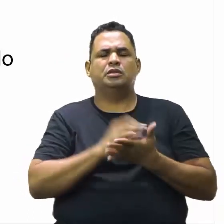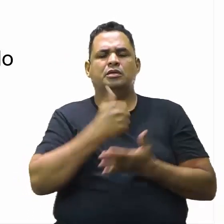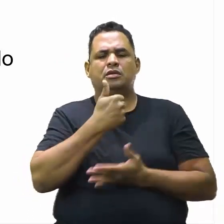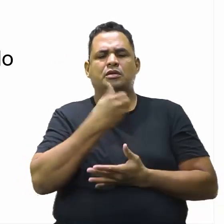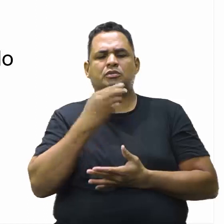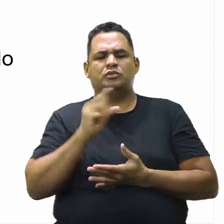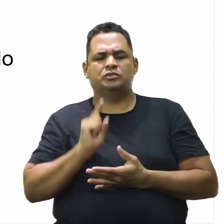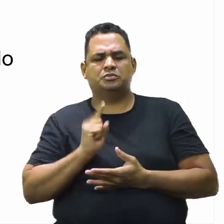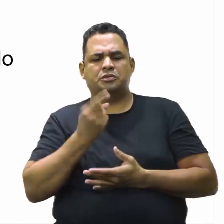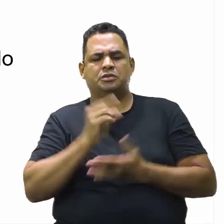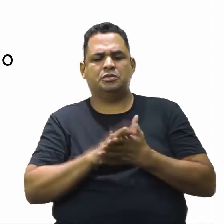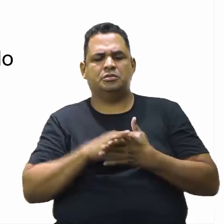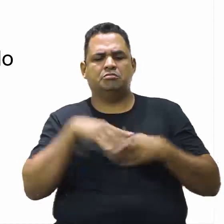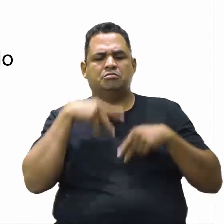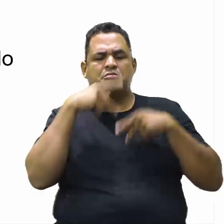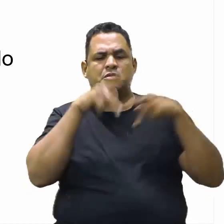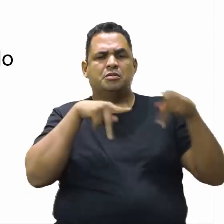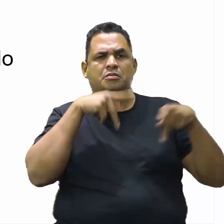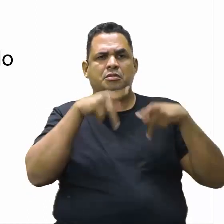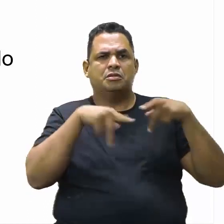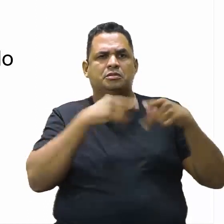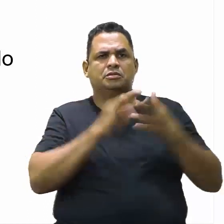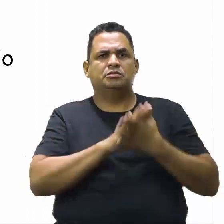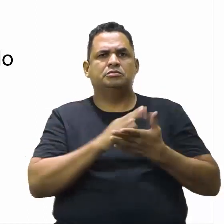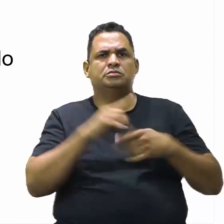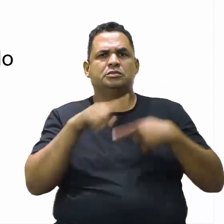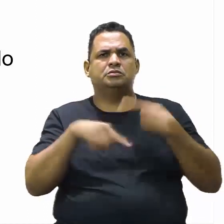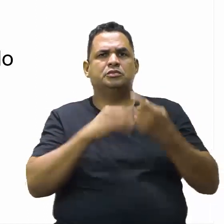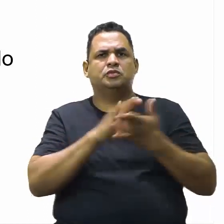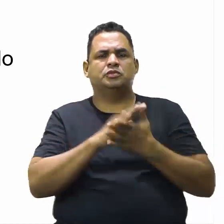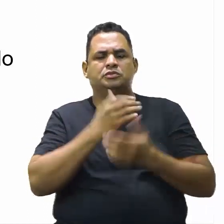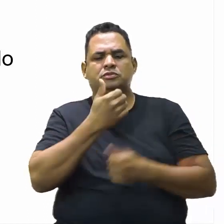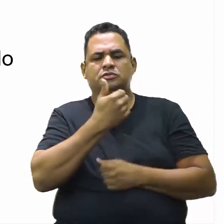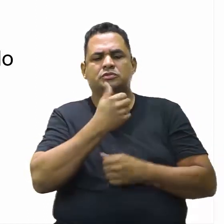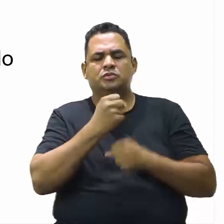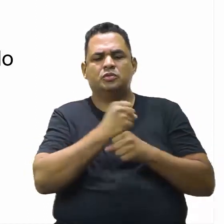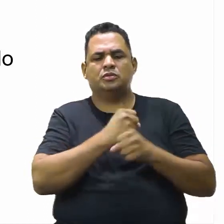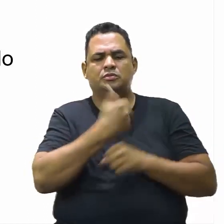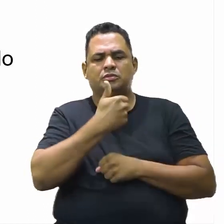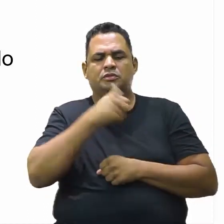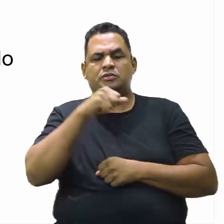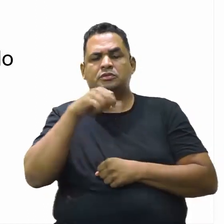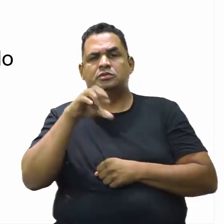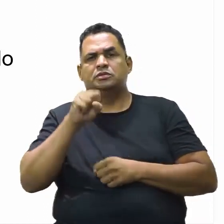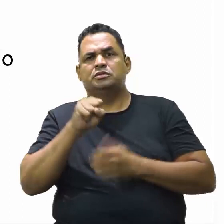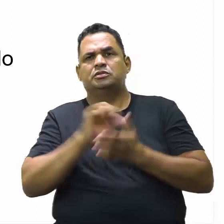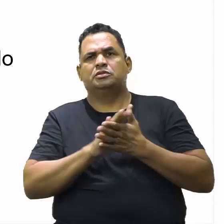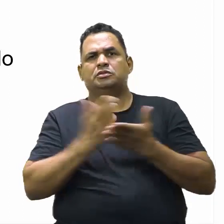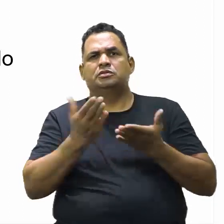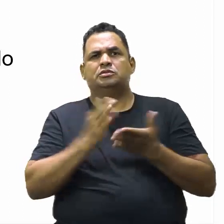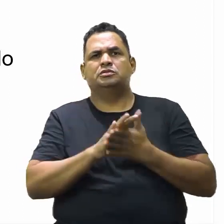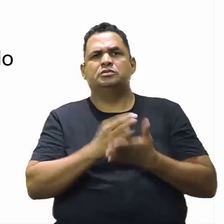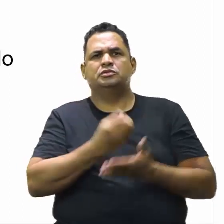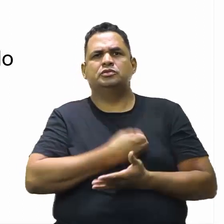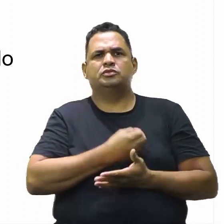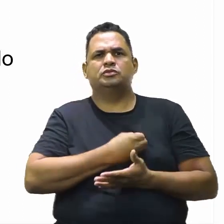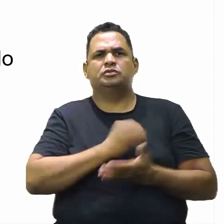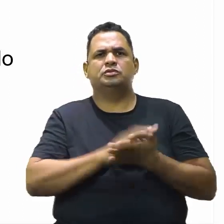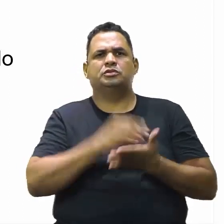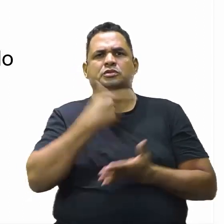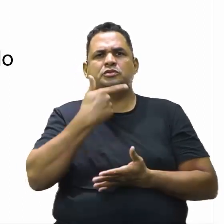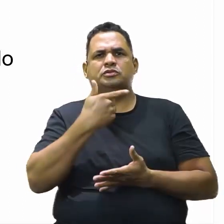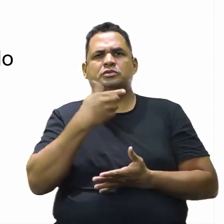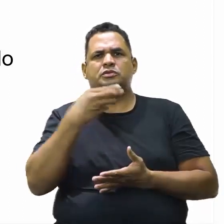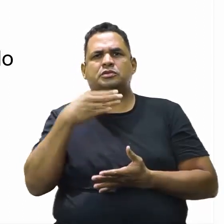habitantes, enquanto em 1980 esse número já chegava aí a 230 mil